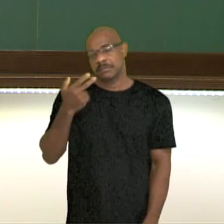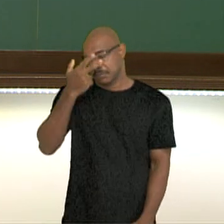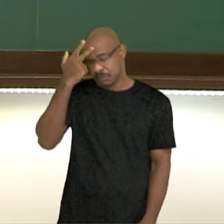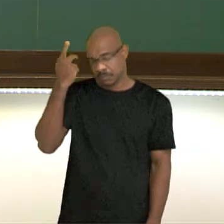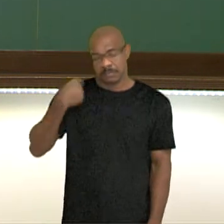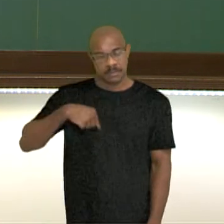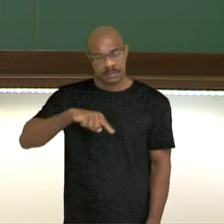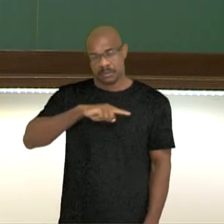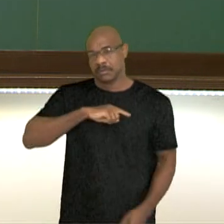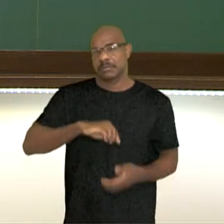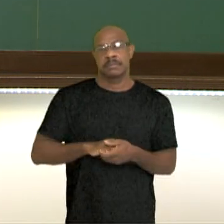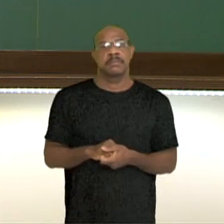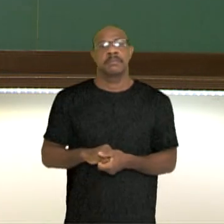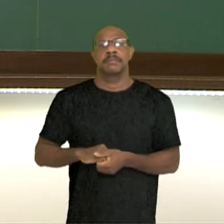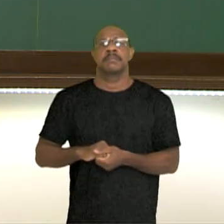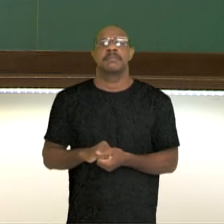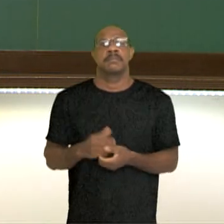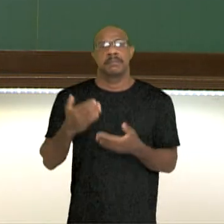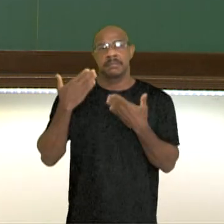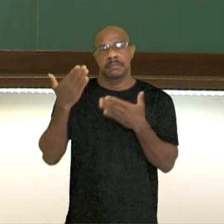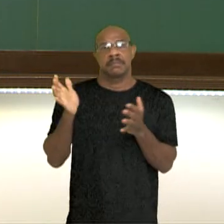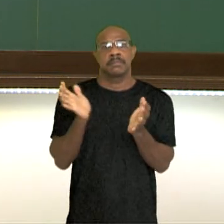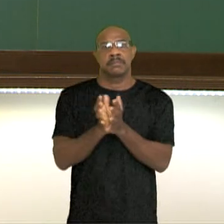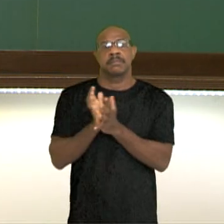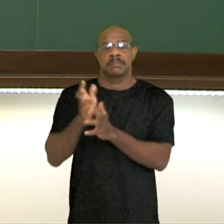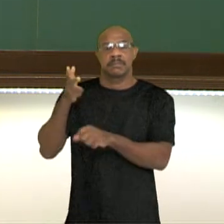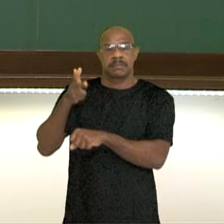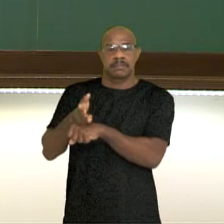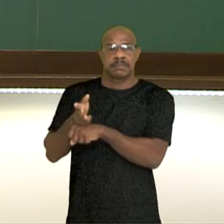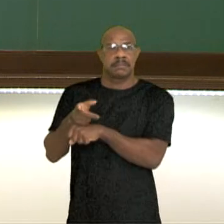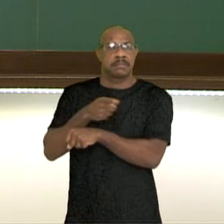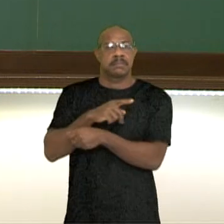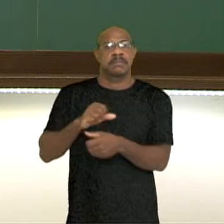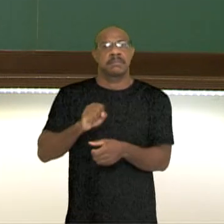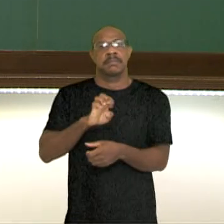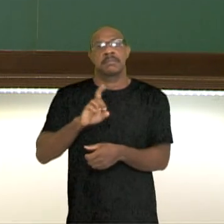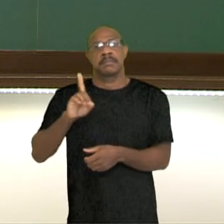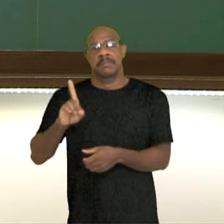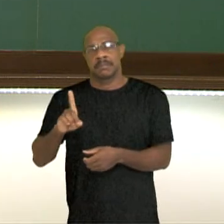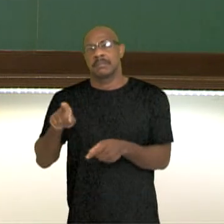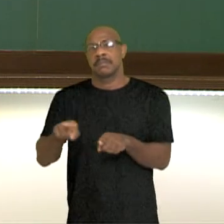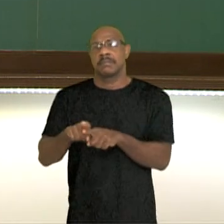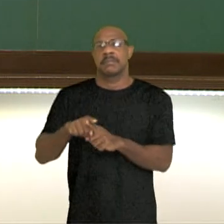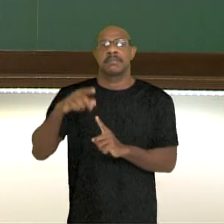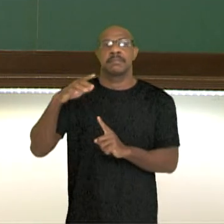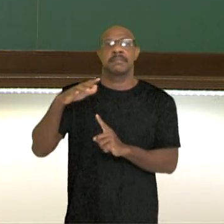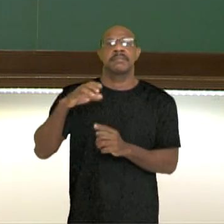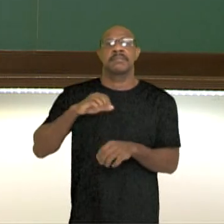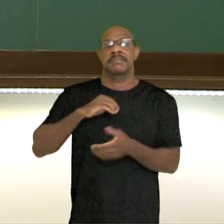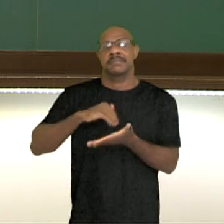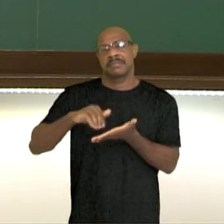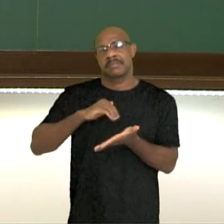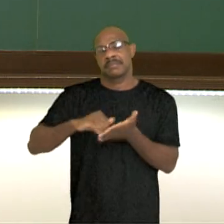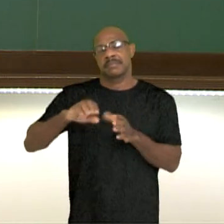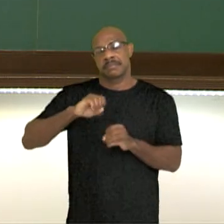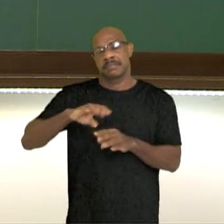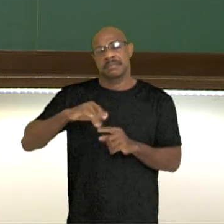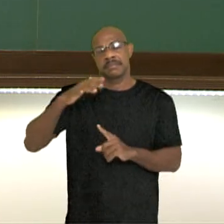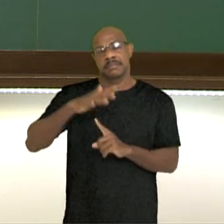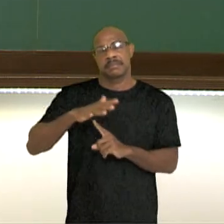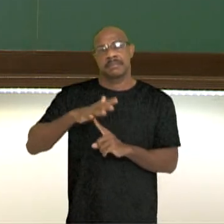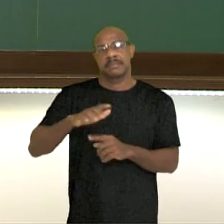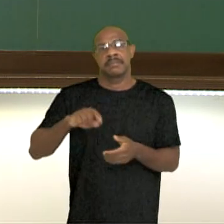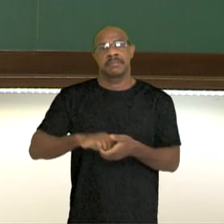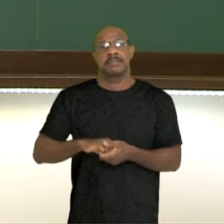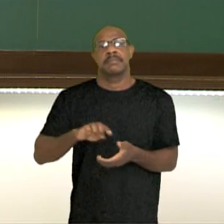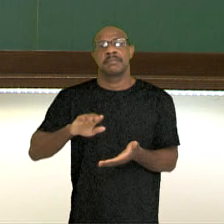para nós. Agradeço também toda a equipe técnica da CED Paraná, Secretaria de Educação, aqui do nosso estado do Paraná, o